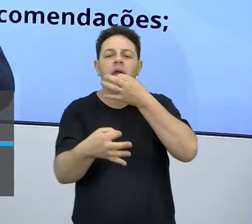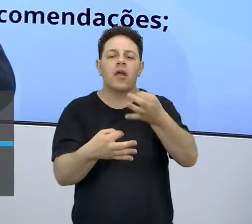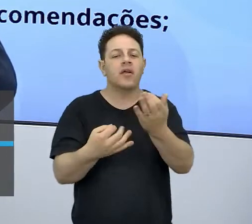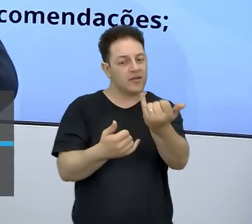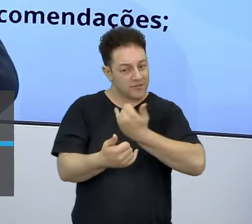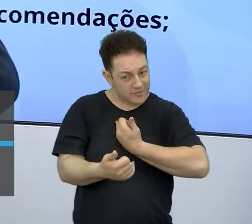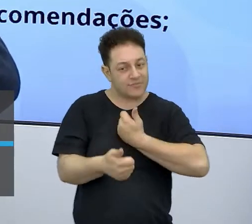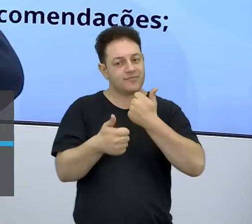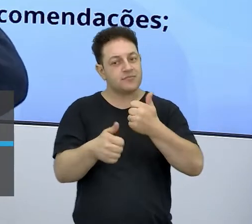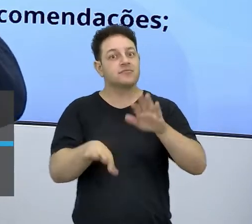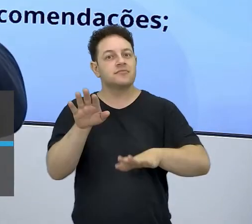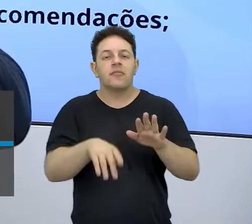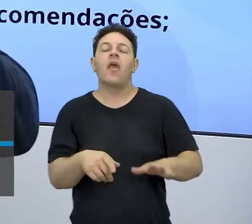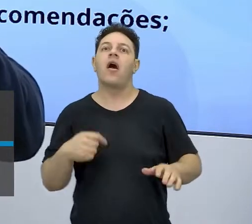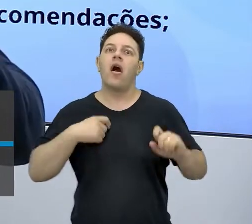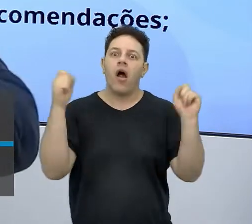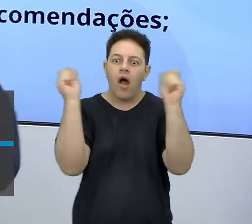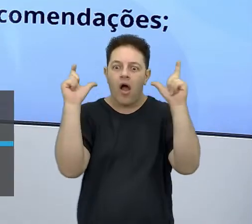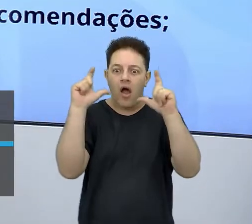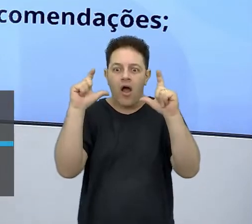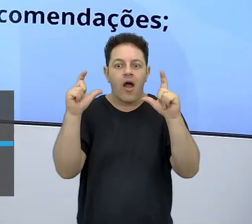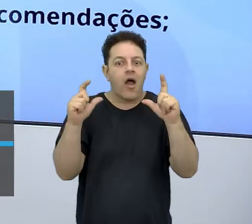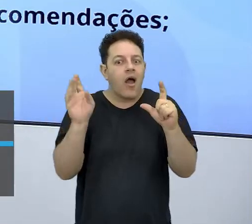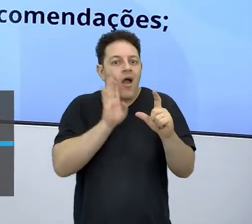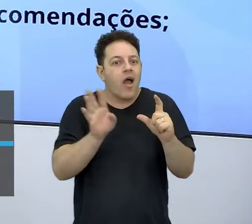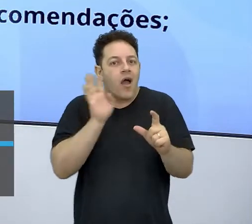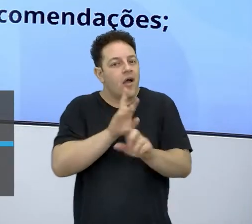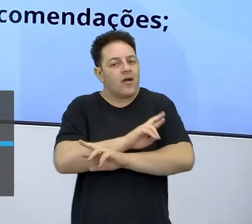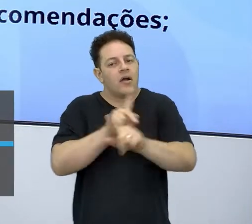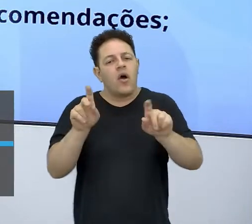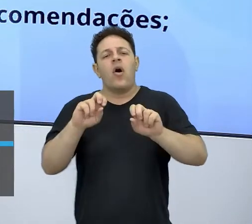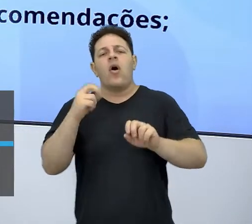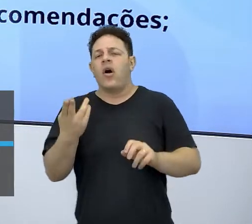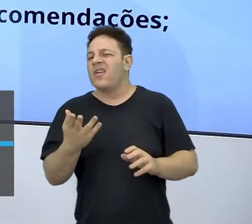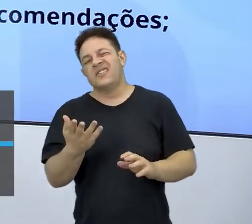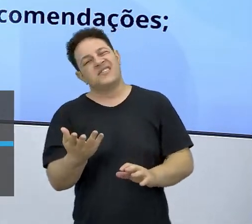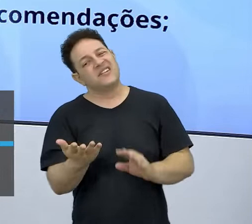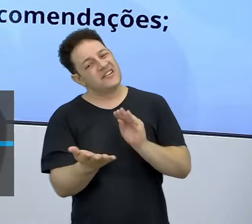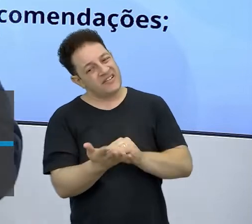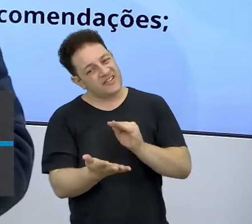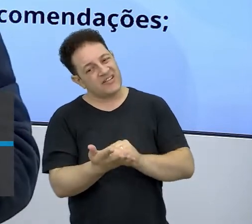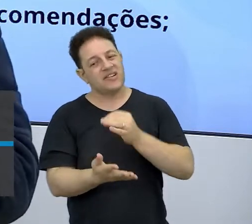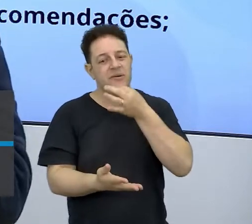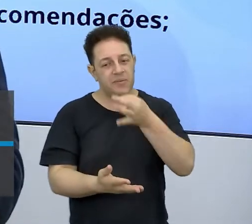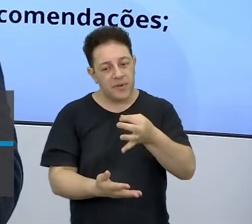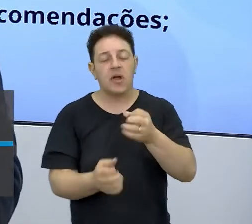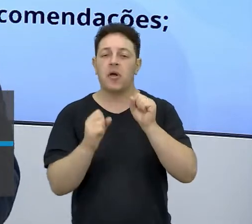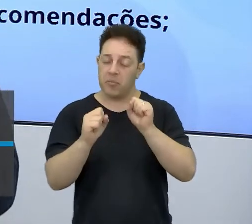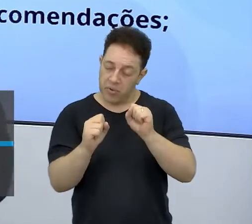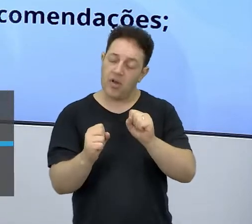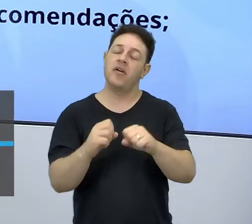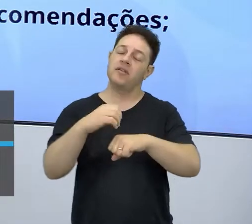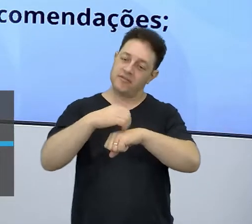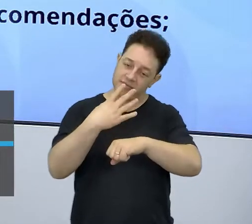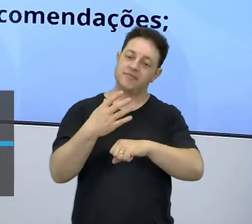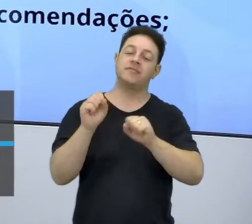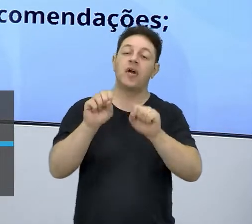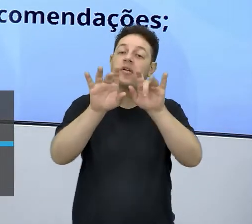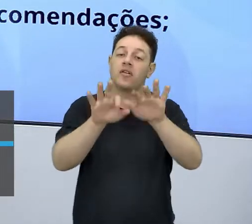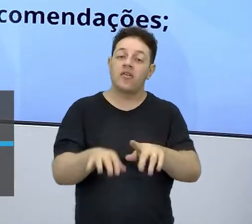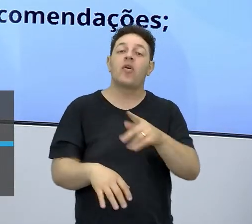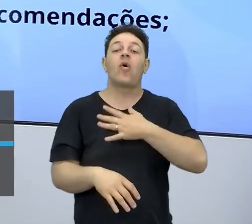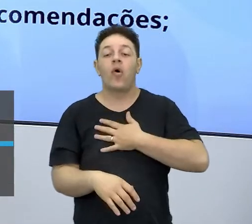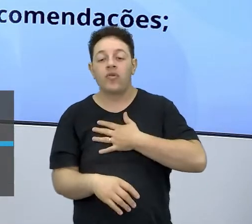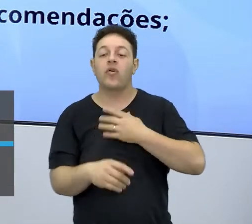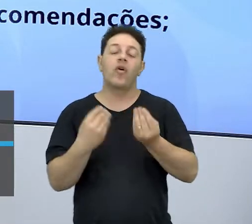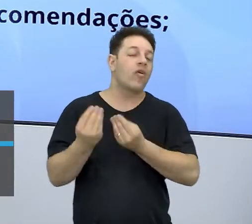repente te deixou assim espantado com tanta técnica ou o que faltou um pouquinho para você desenvolver a técnica, enfim, coloca aí as